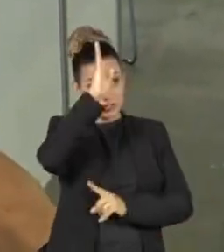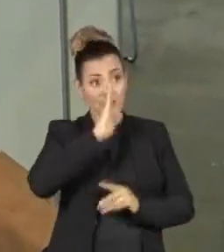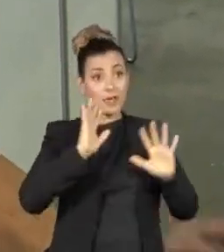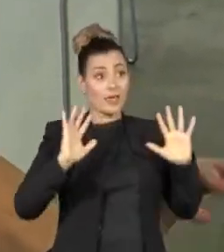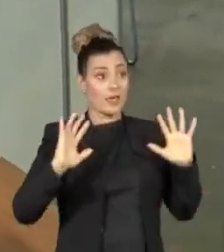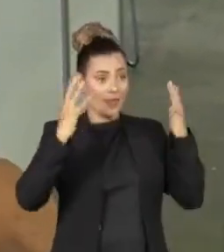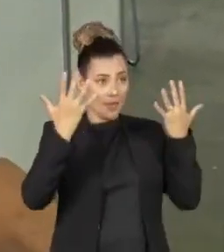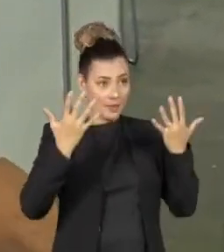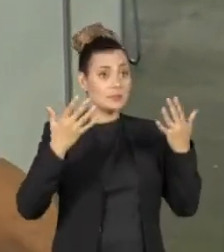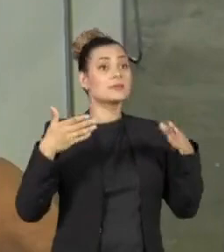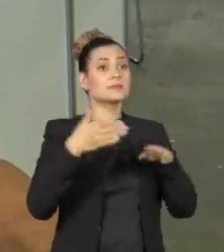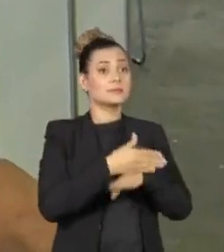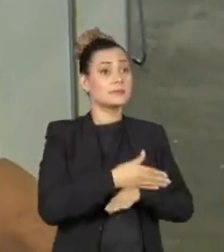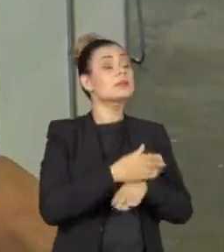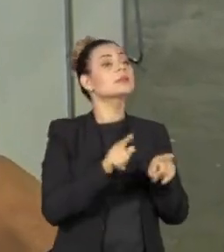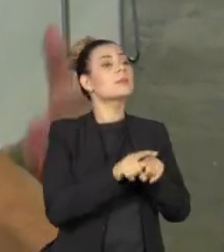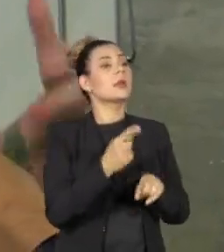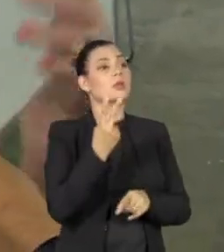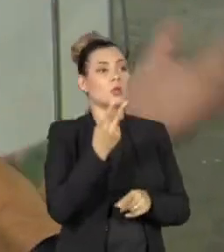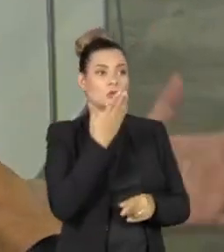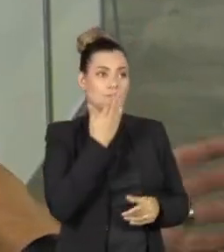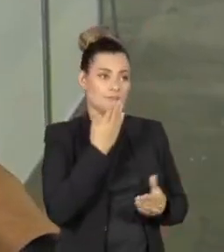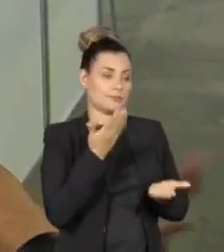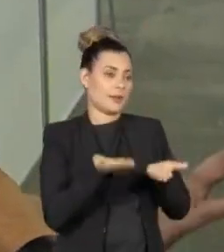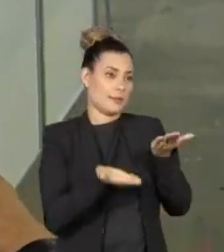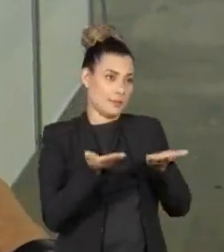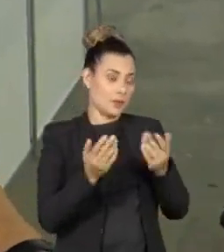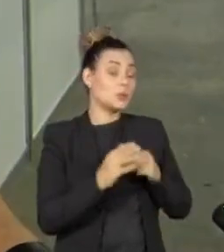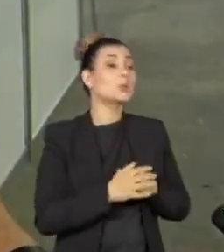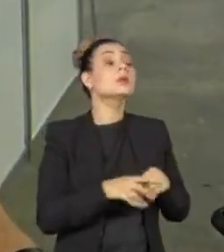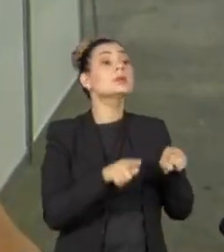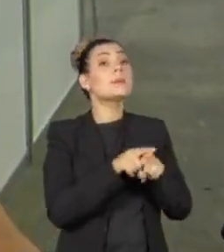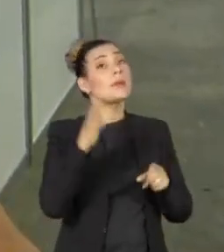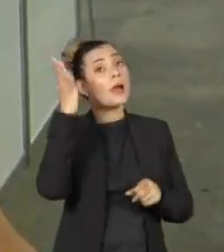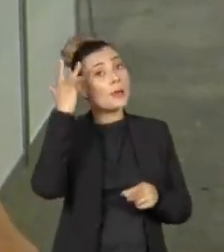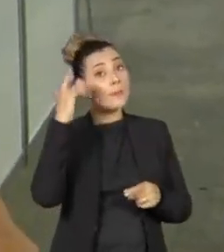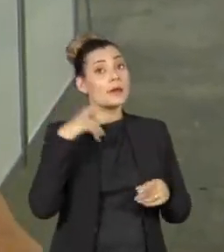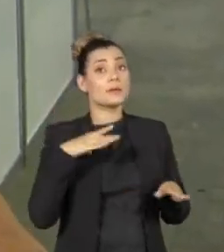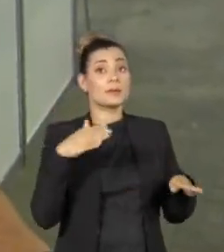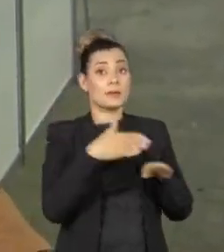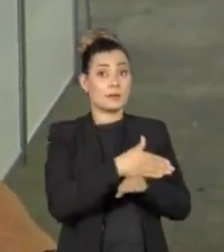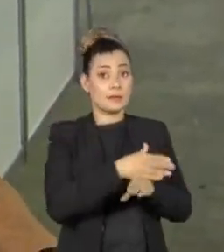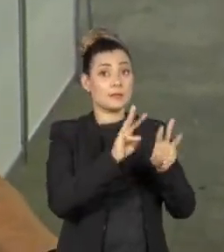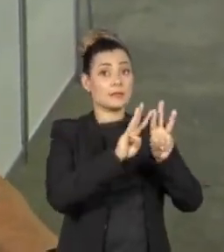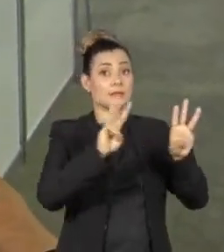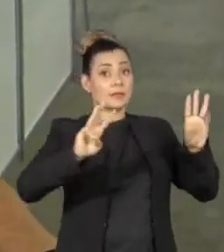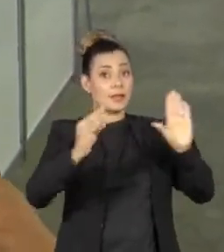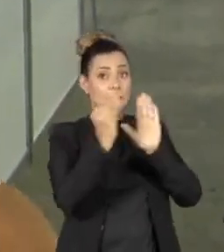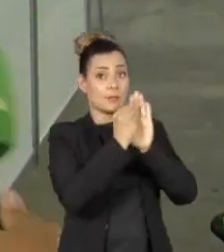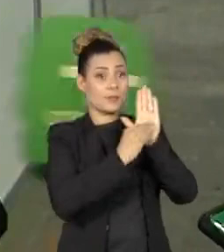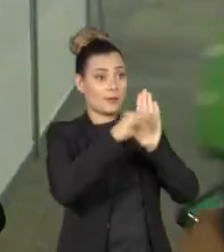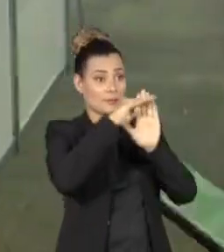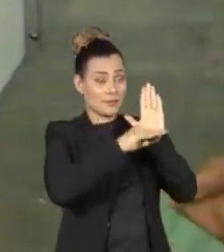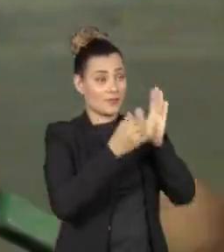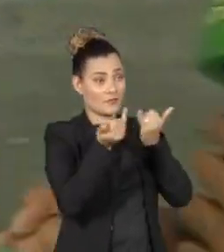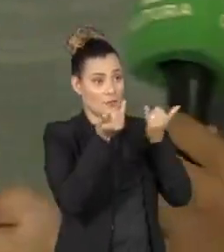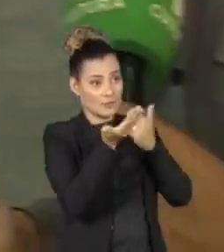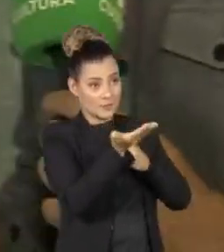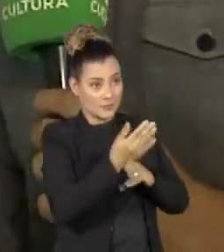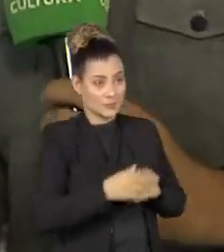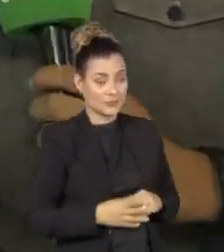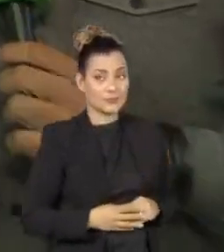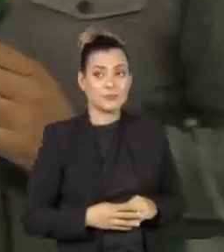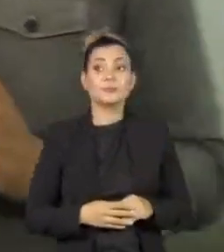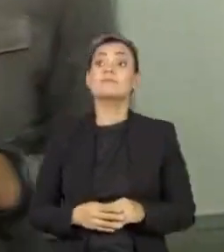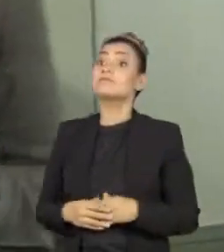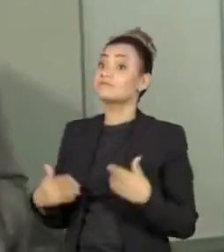gratuito, a entrada, com 2 quilos de alimento. E a partir de amanhã tem uma taxinha ali, entrando no site, eles vão saber. É isso que